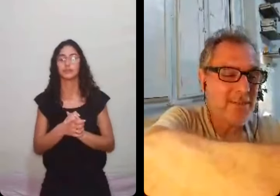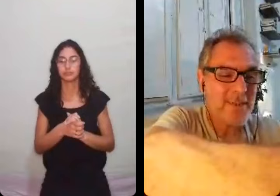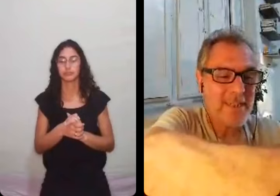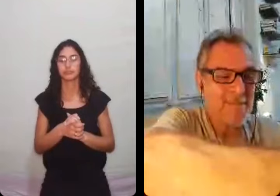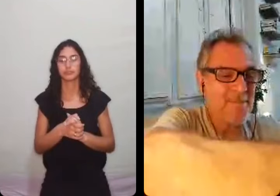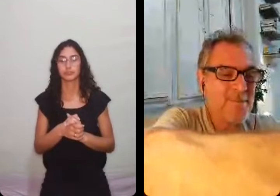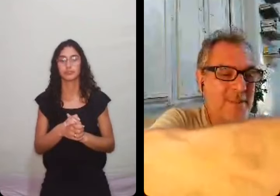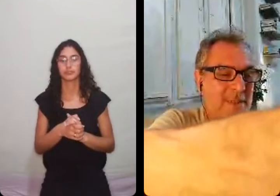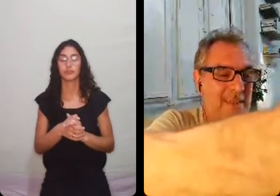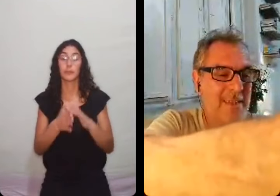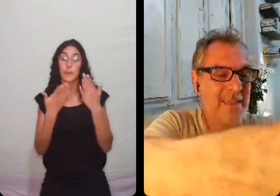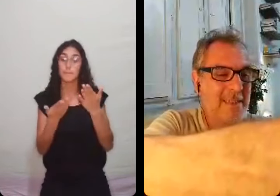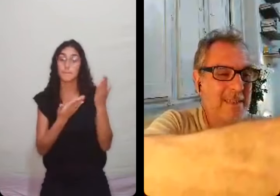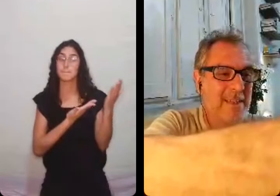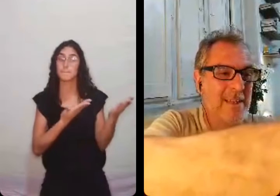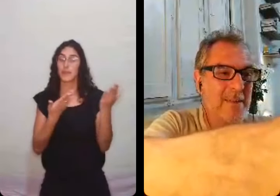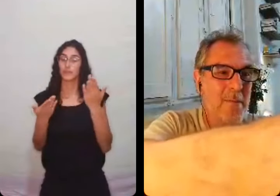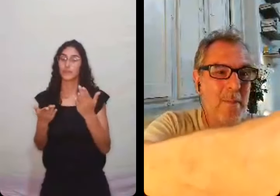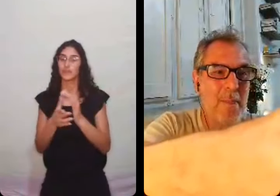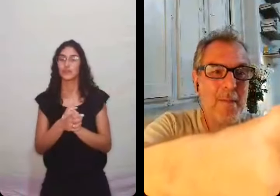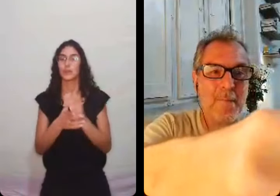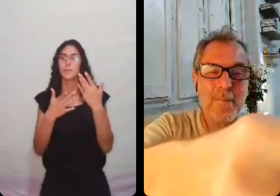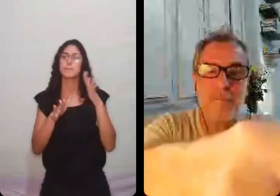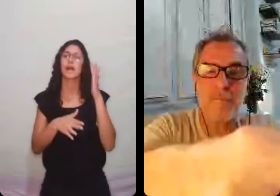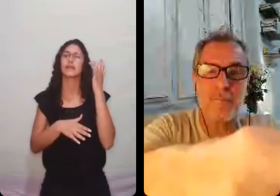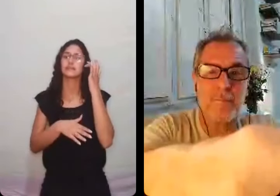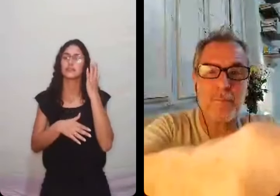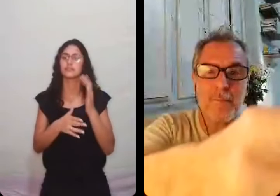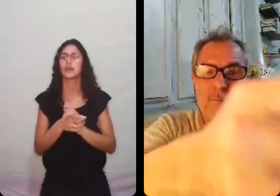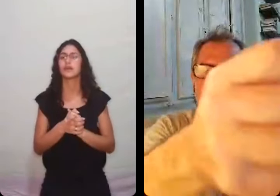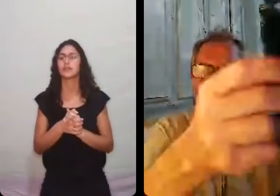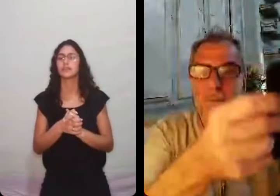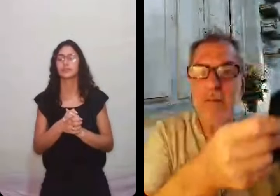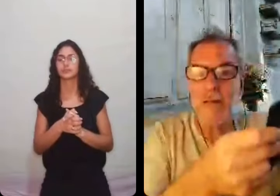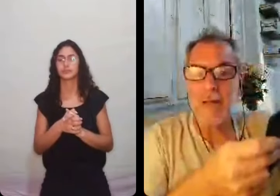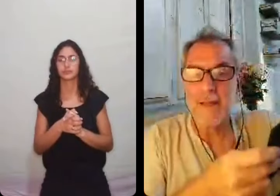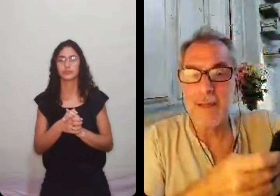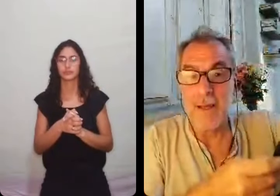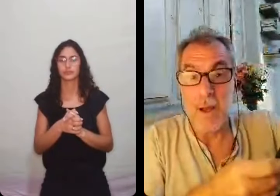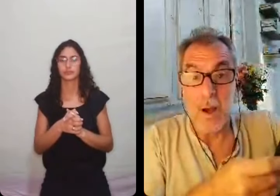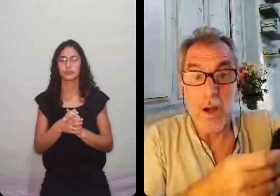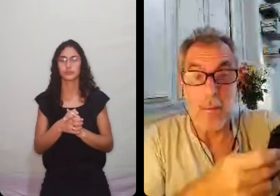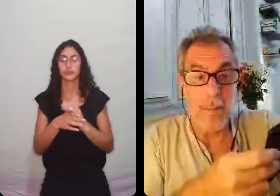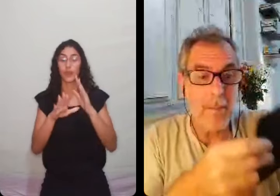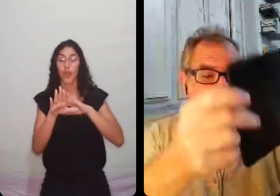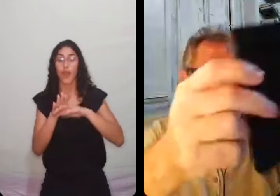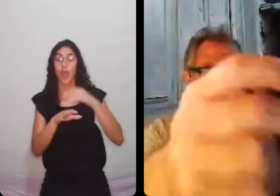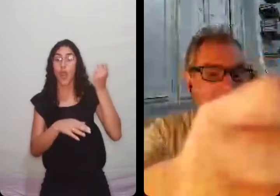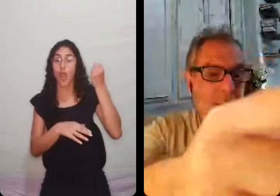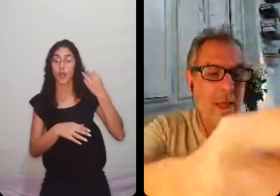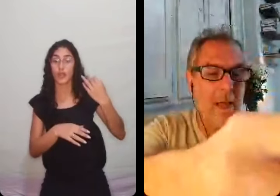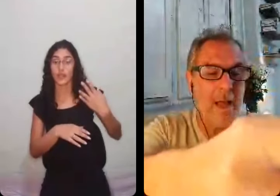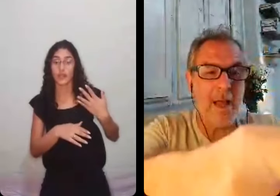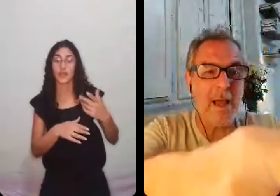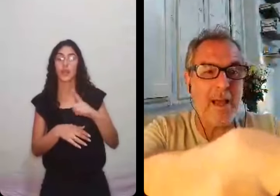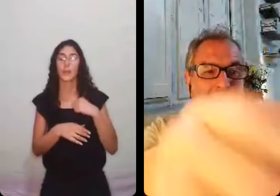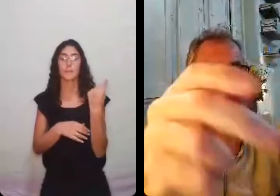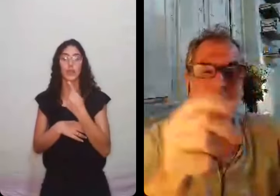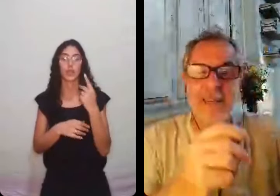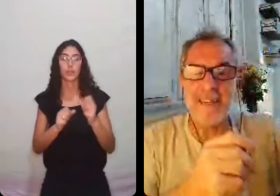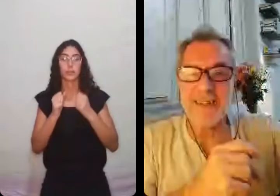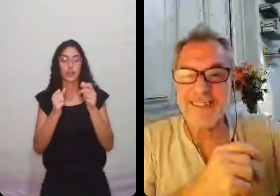Seja bem-vindo. Está dando pra Faça sua autodescrição. Faça sua autodescrição para a gente continuar aqui